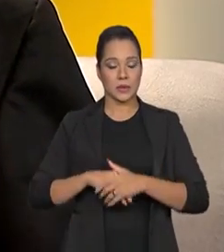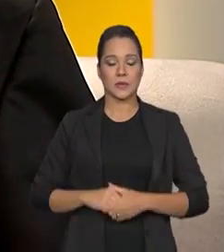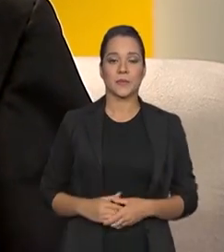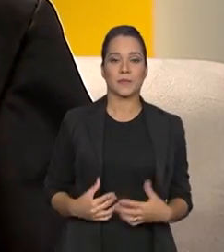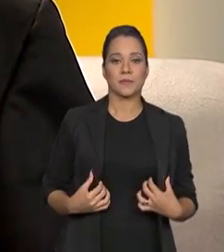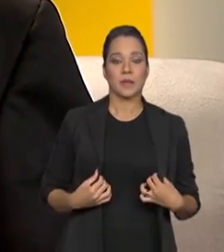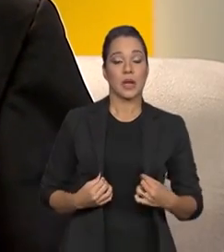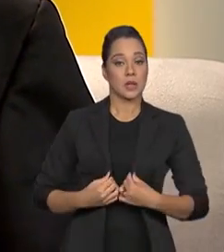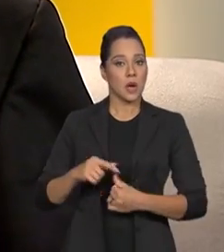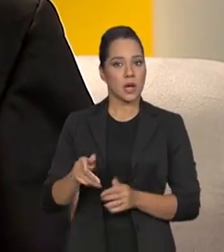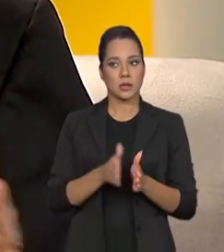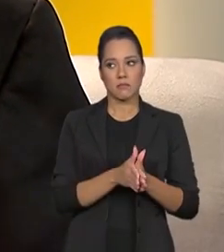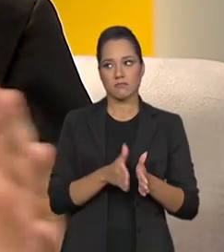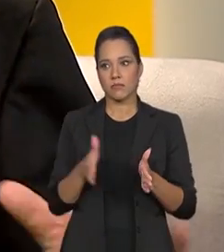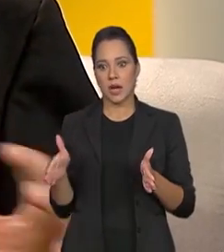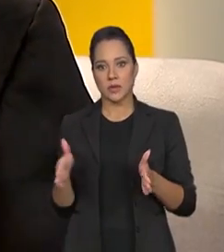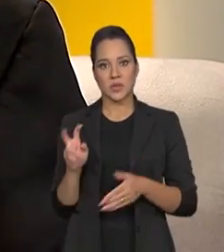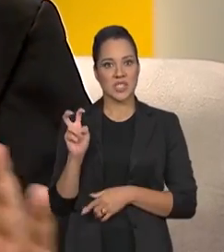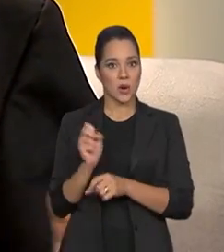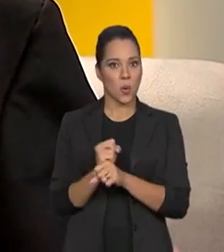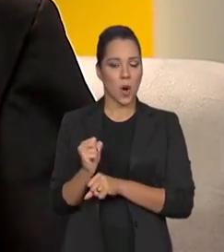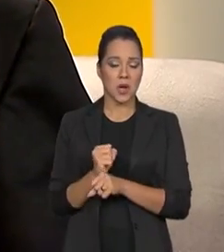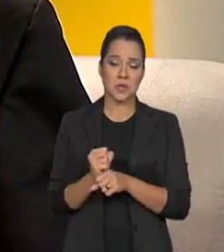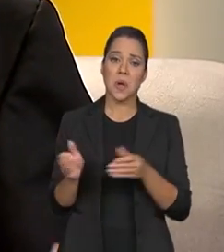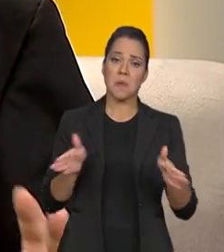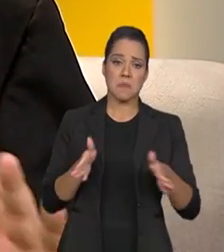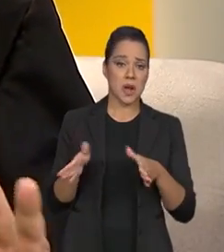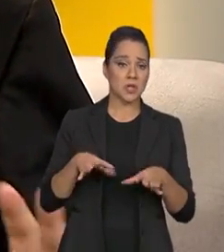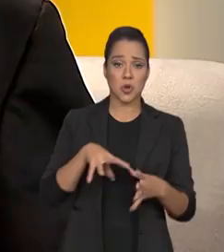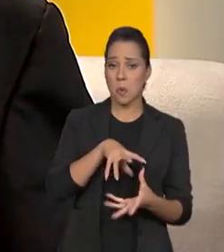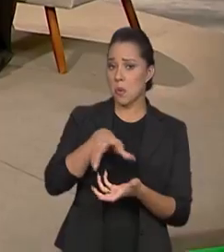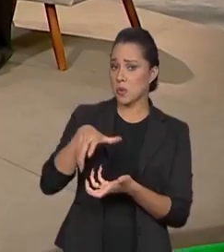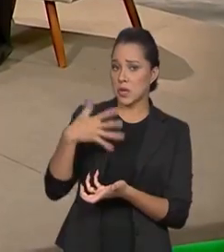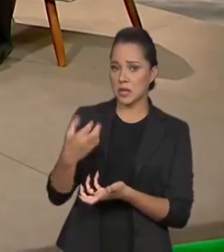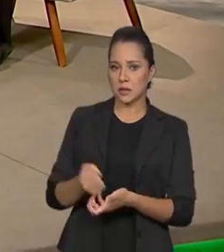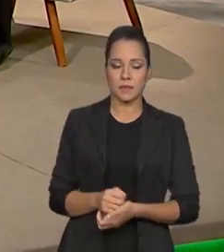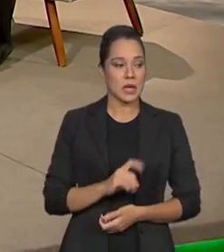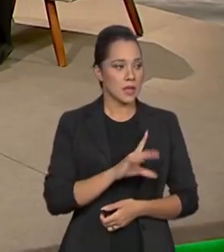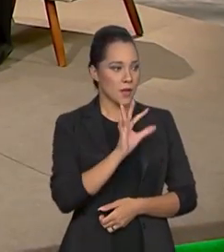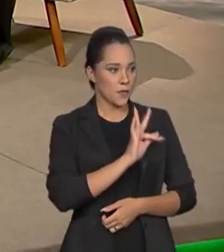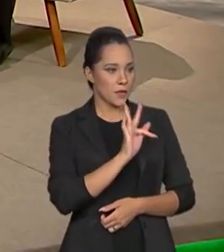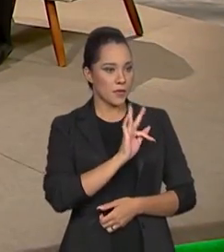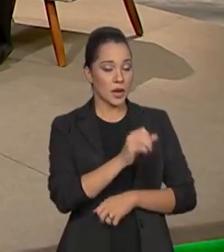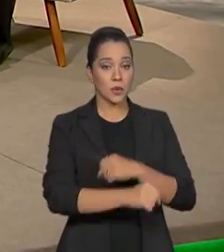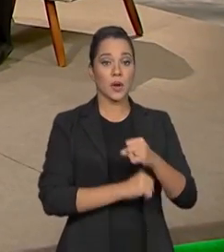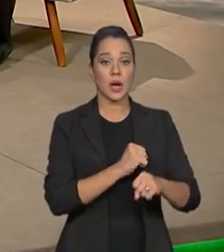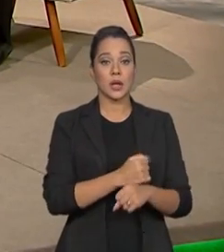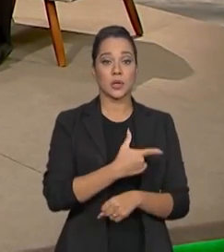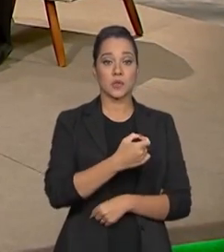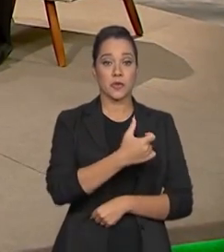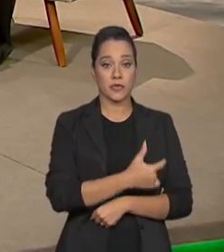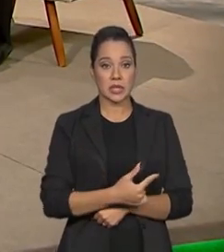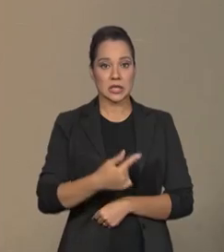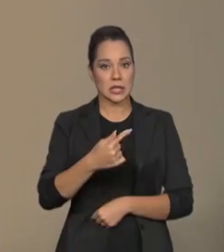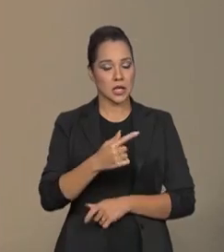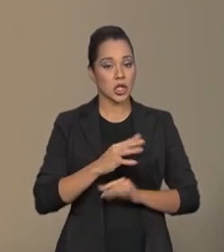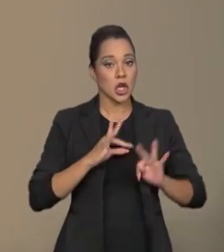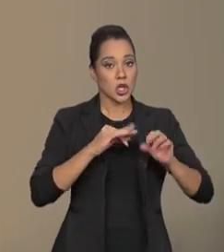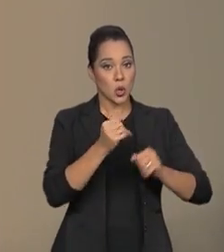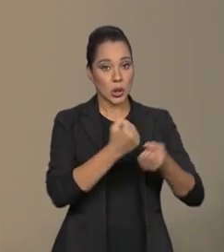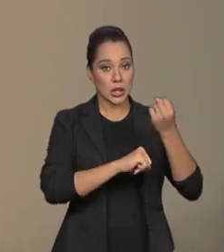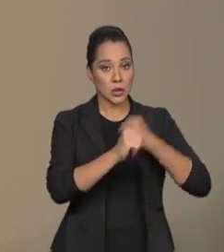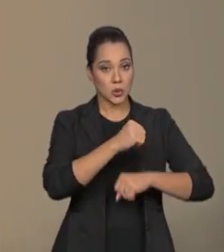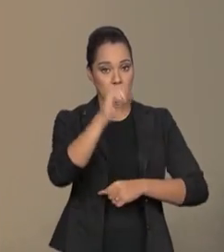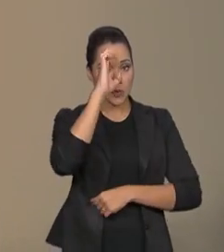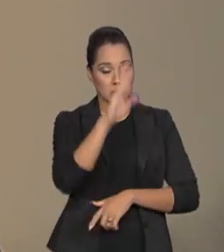esse é um prazo internacionalmente Aceito mas então em fevereiro de 2027 toda a